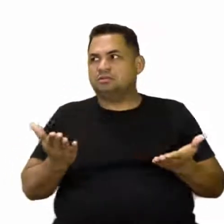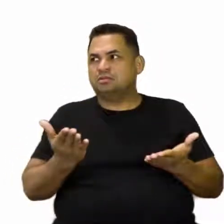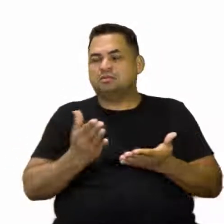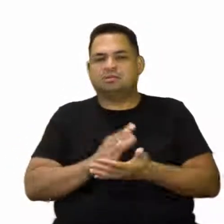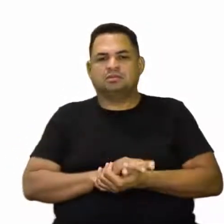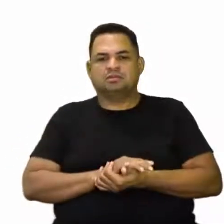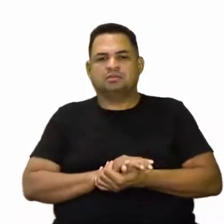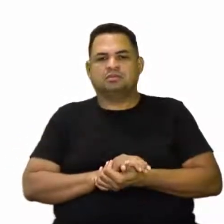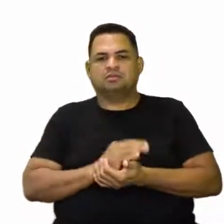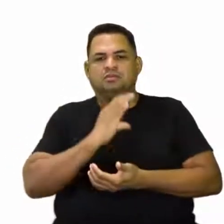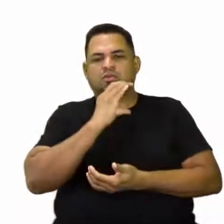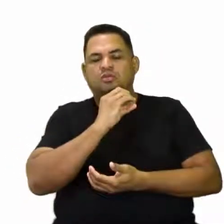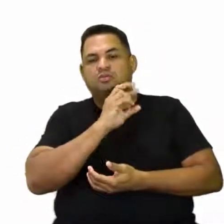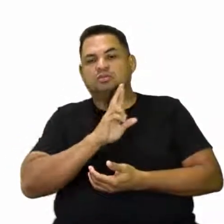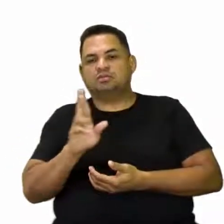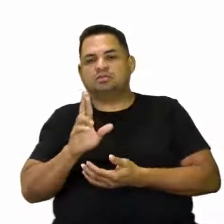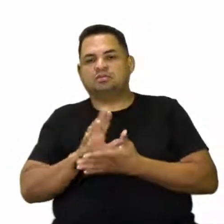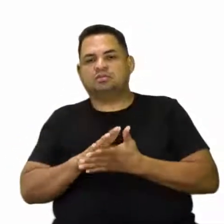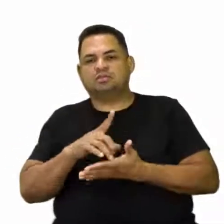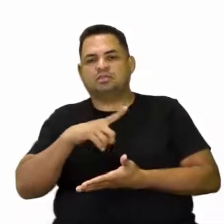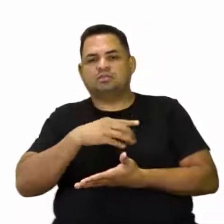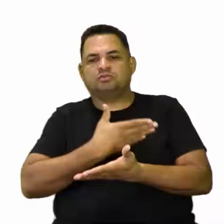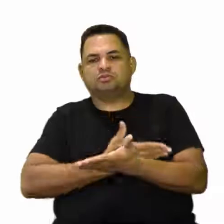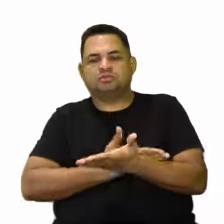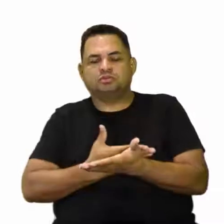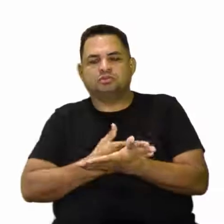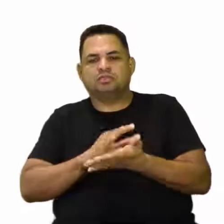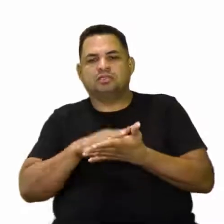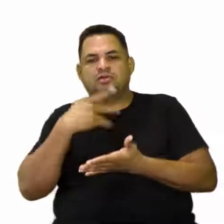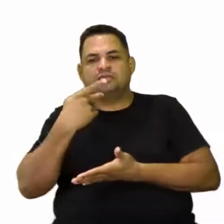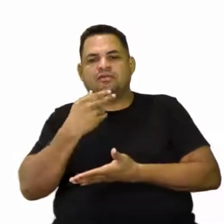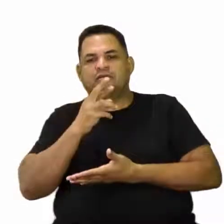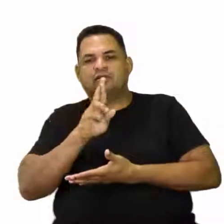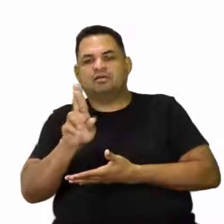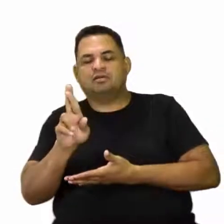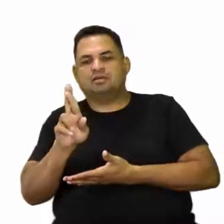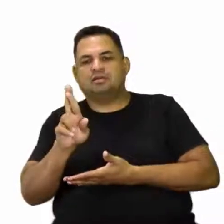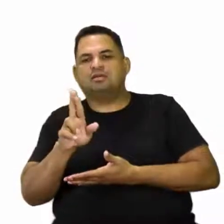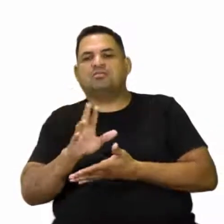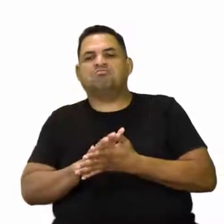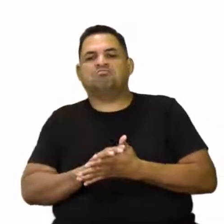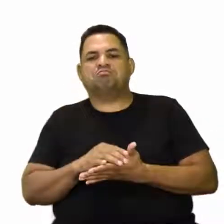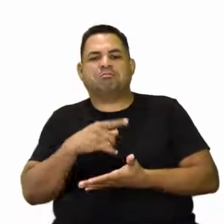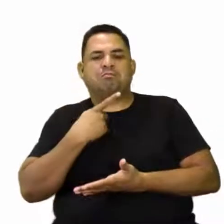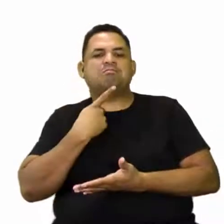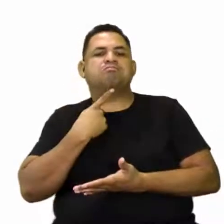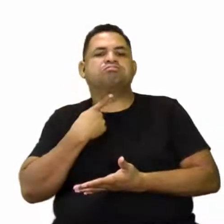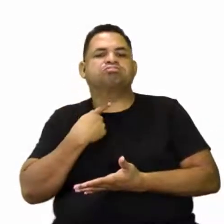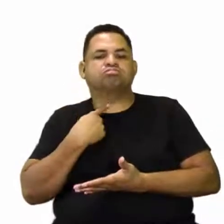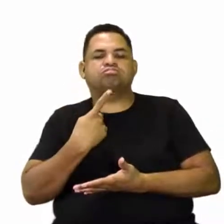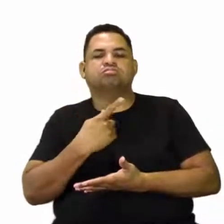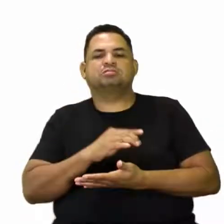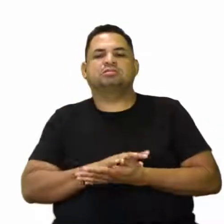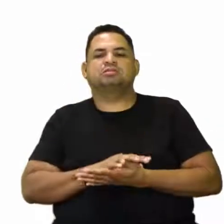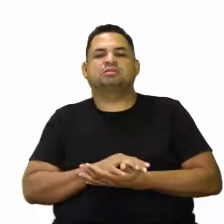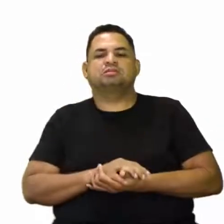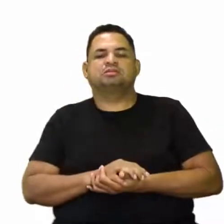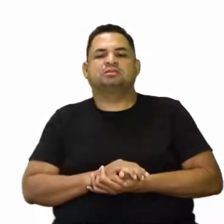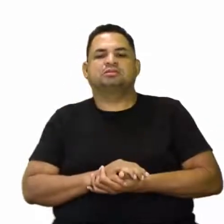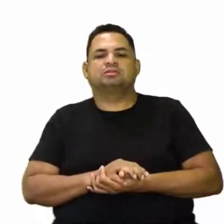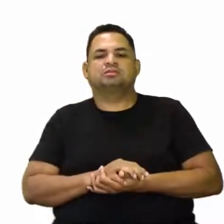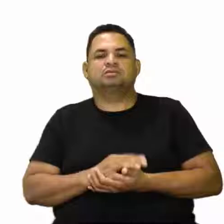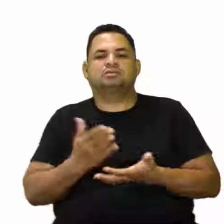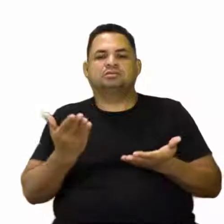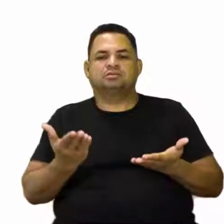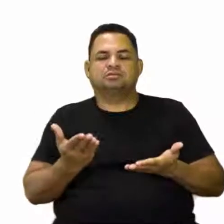Os costarricenses, eles têm o costume de falar com R bem puxado. Seria o